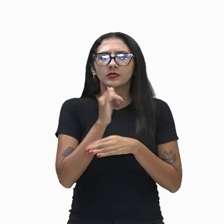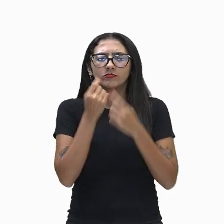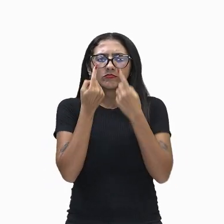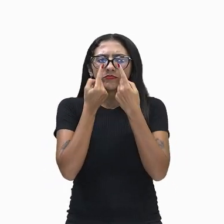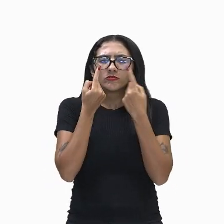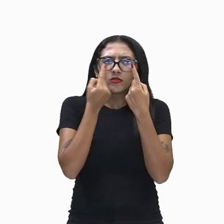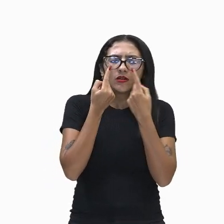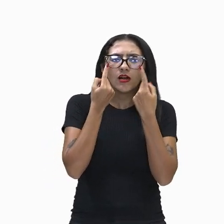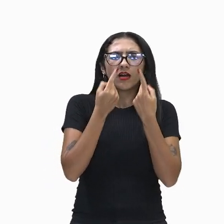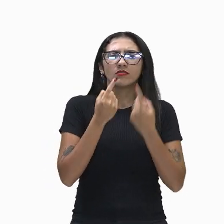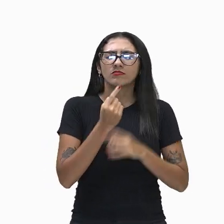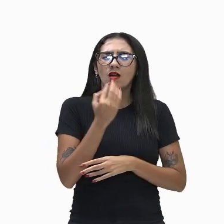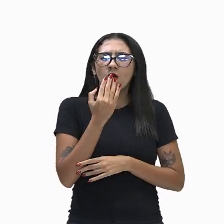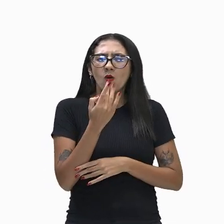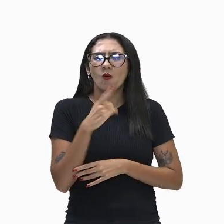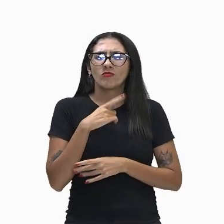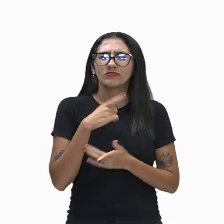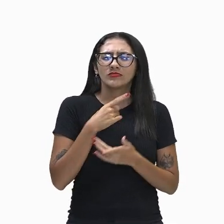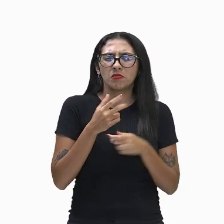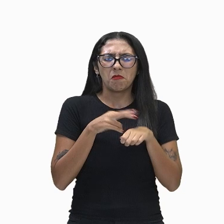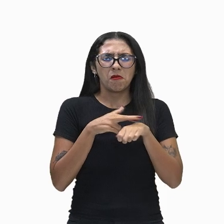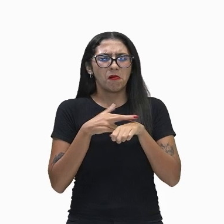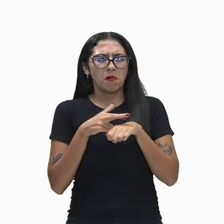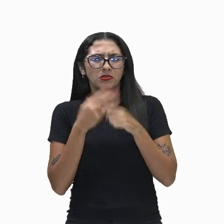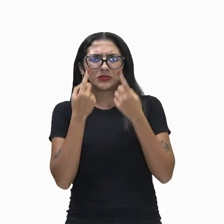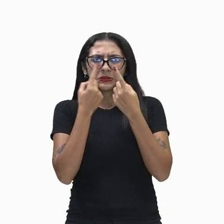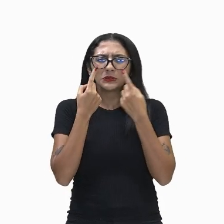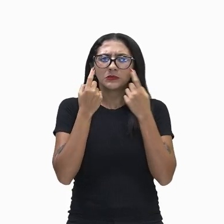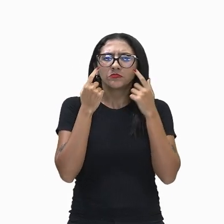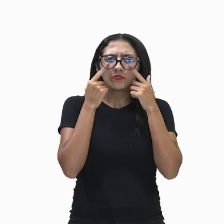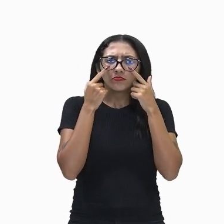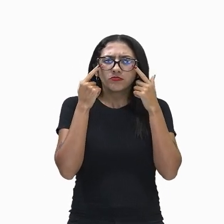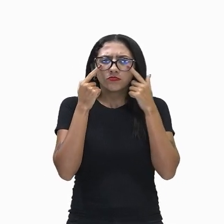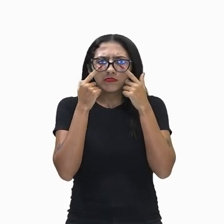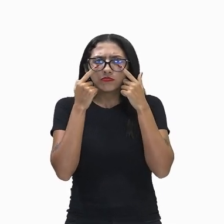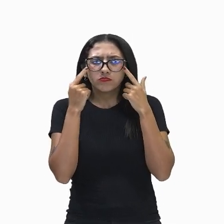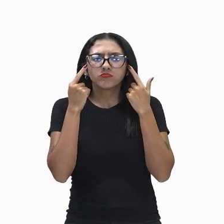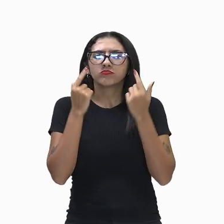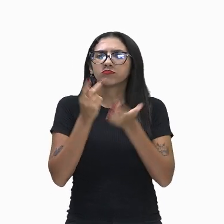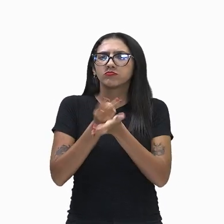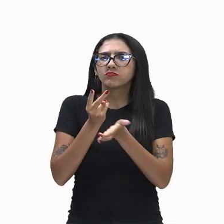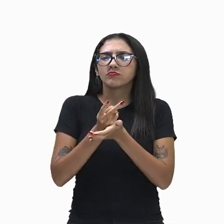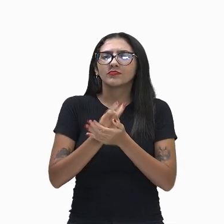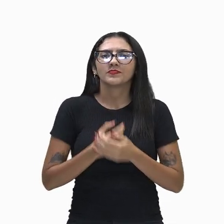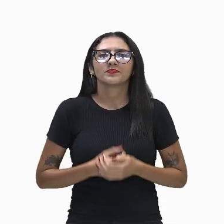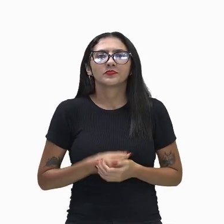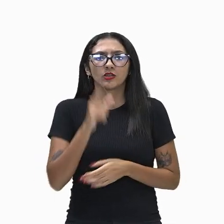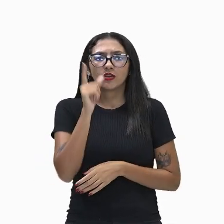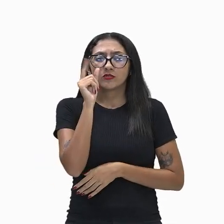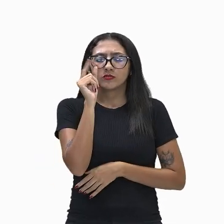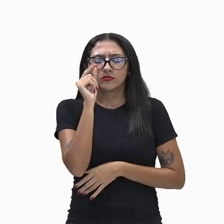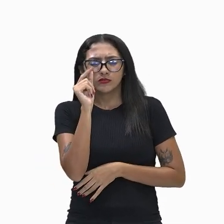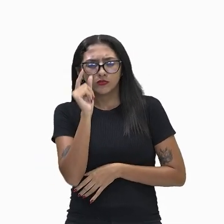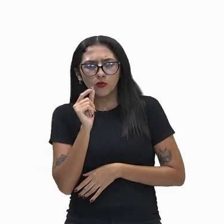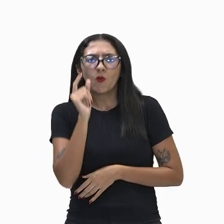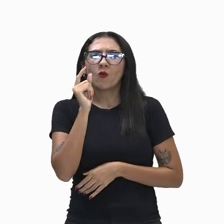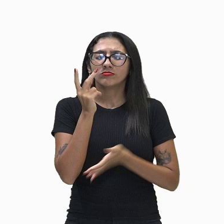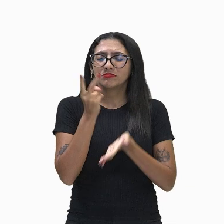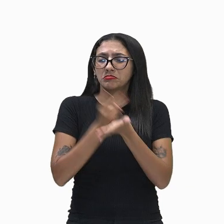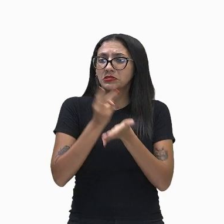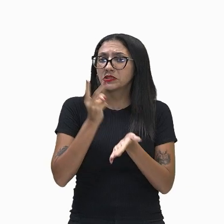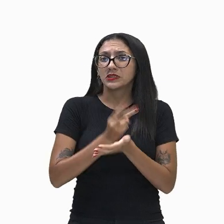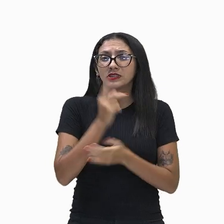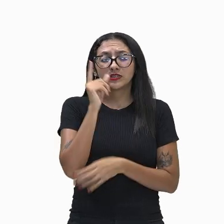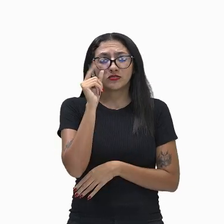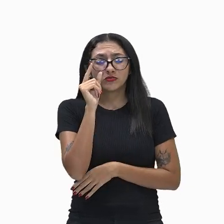olhos, os olhos ali ficam muito roxos, aquele aspecto de olheira intenso mesmo, sonolência excessiva, porque a pessoa